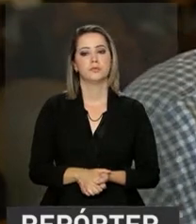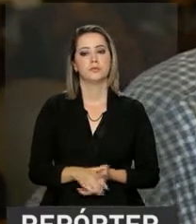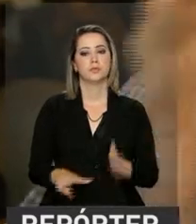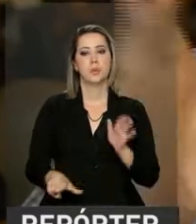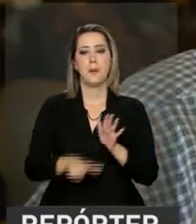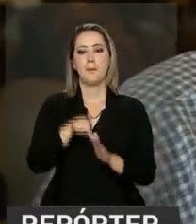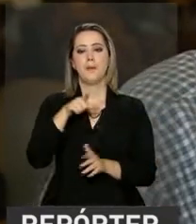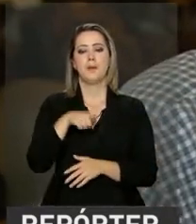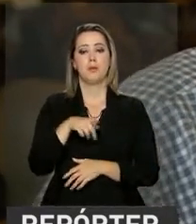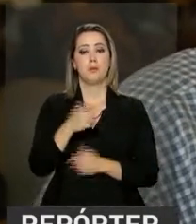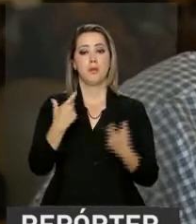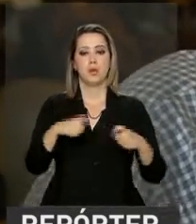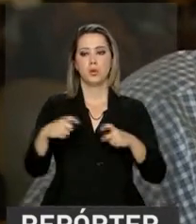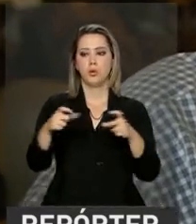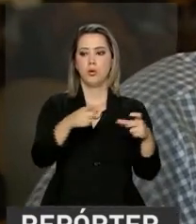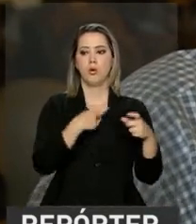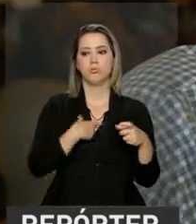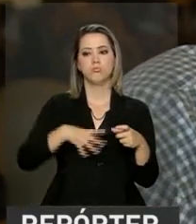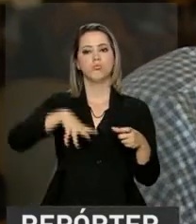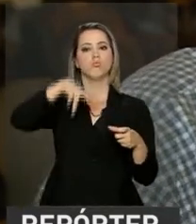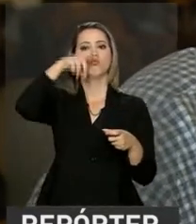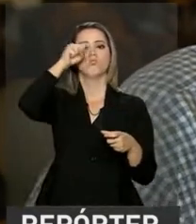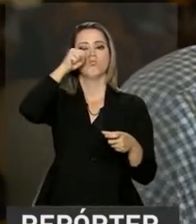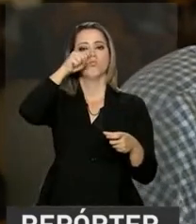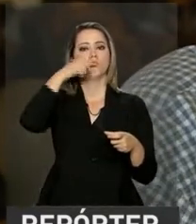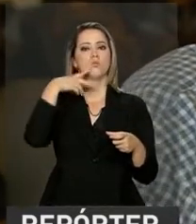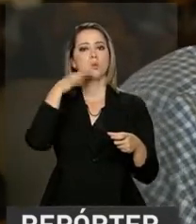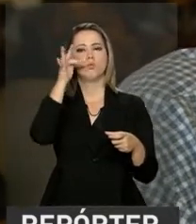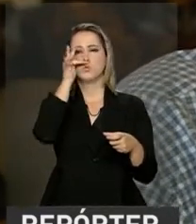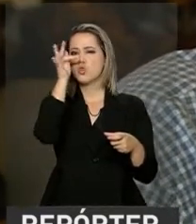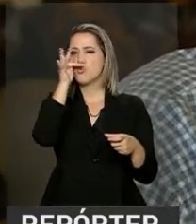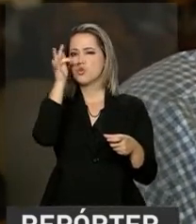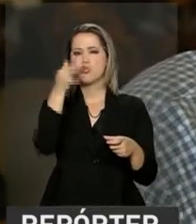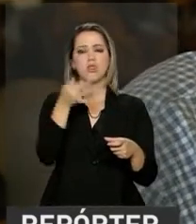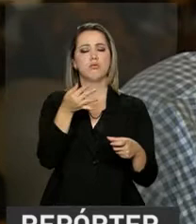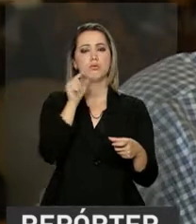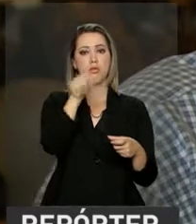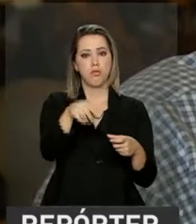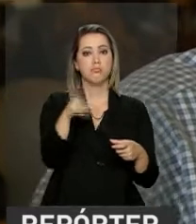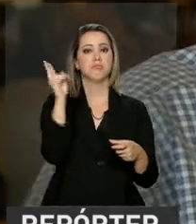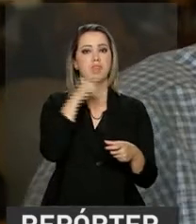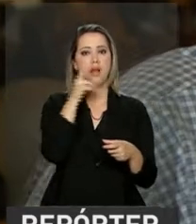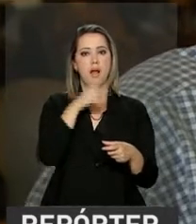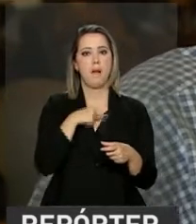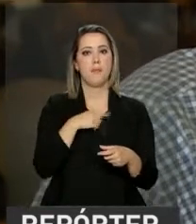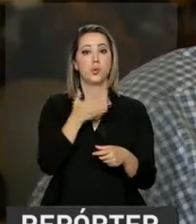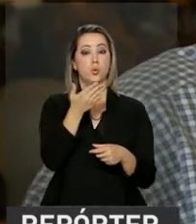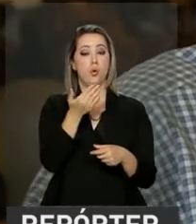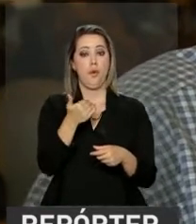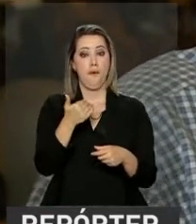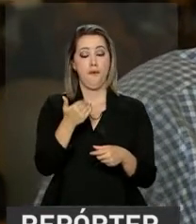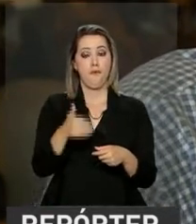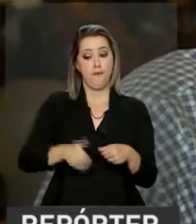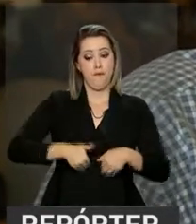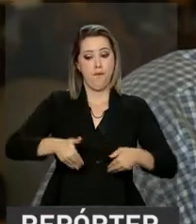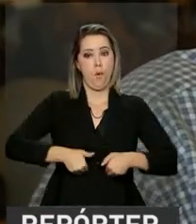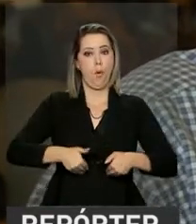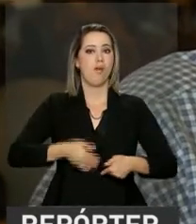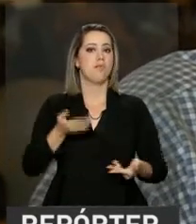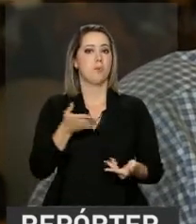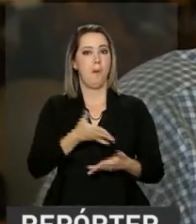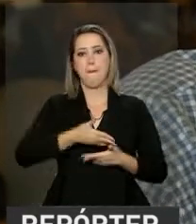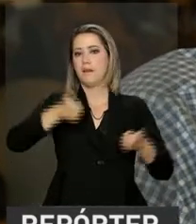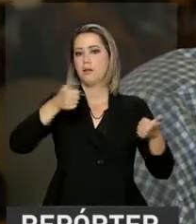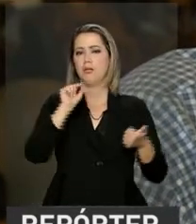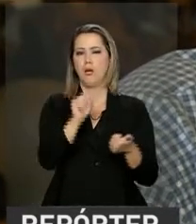ar, cheiro das coisas, o odor. Isso é muito rápido. Segundo, o apetite. O alimento fica com sabor melhor, a